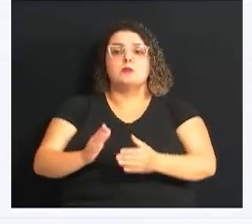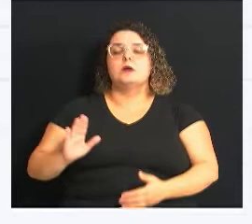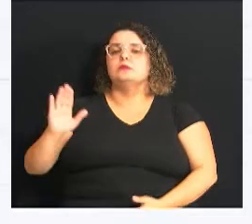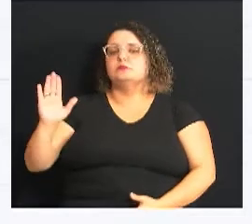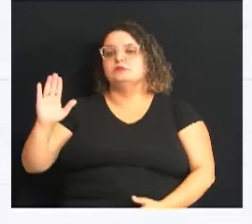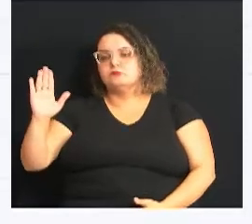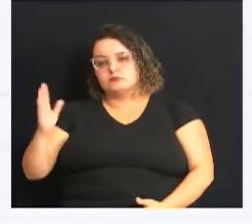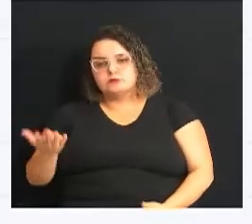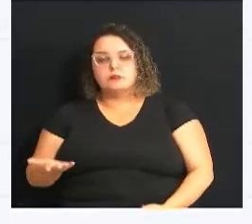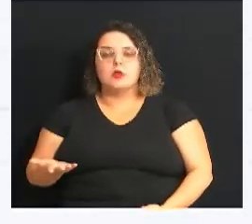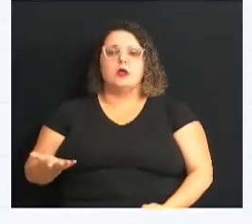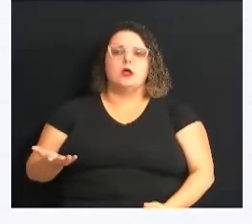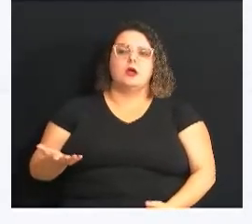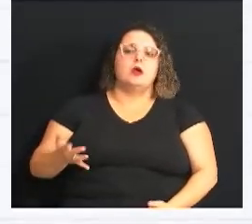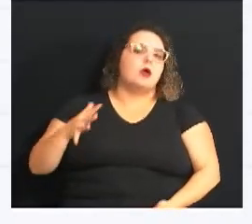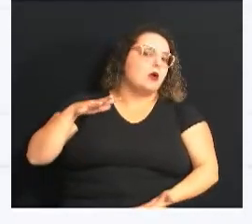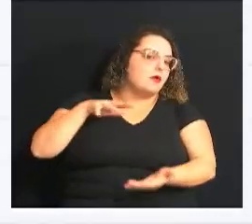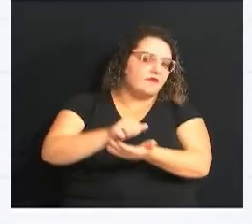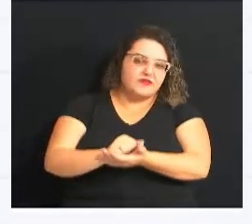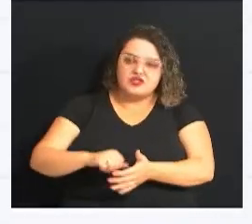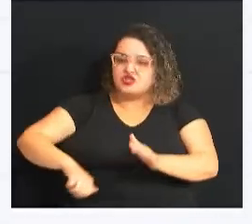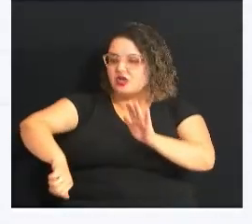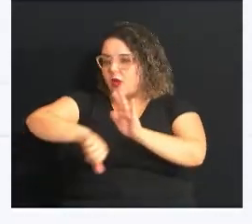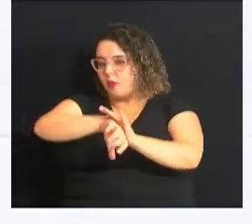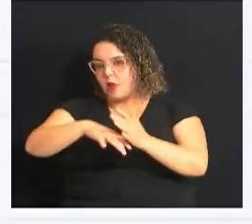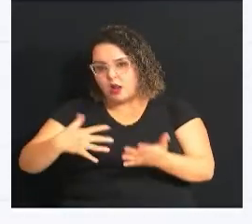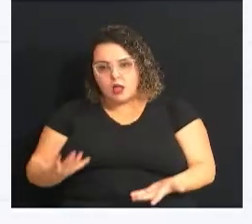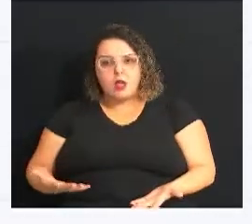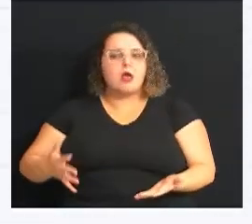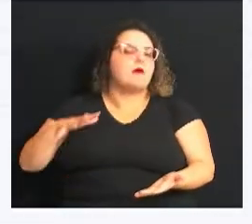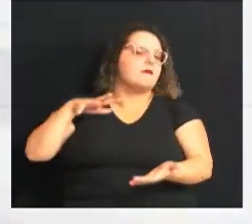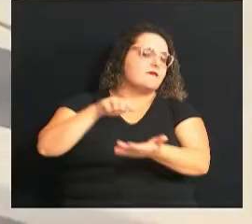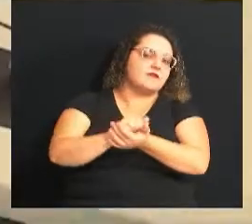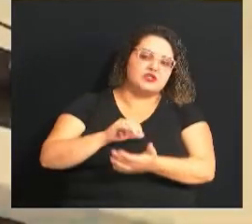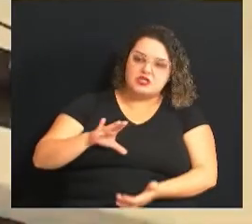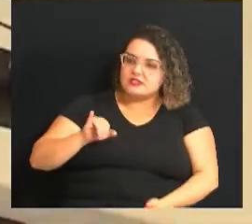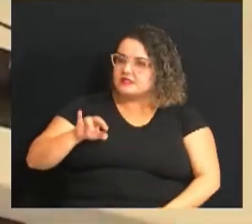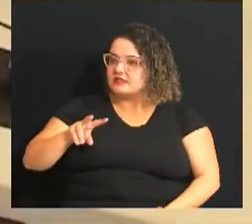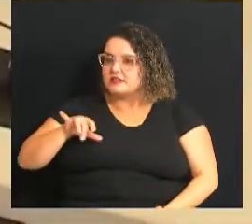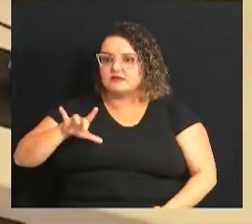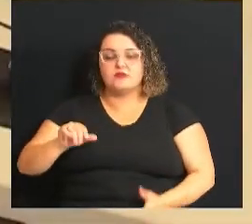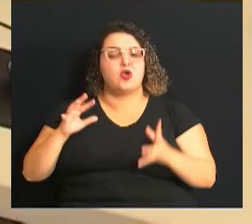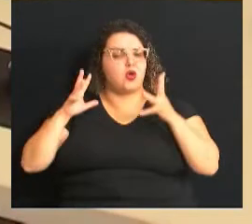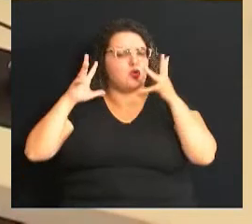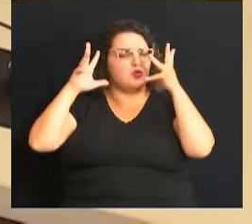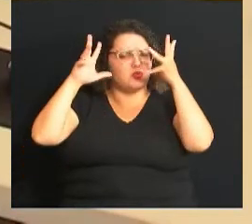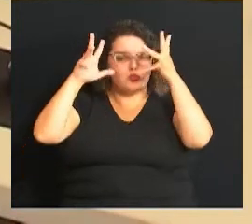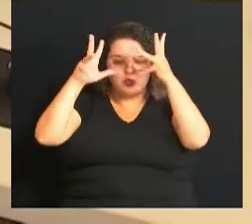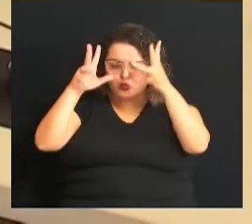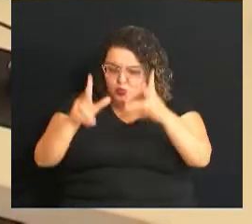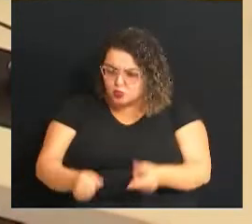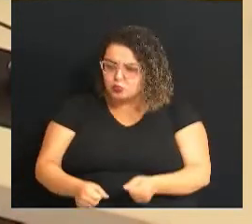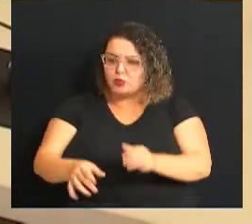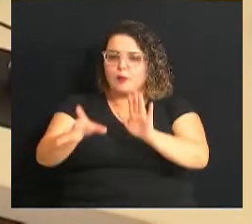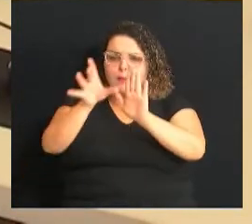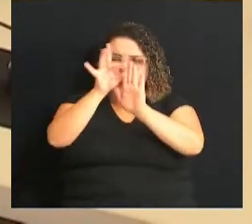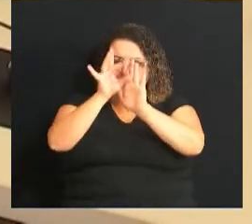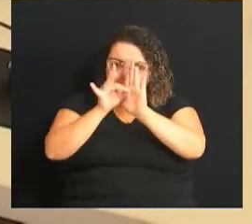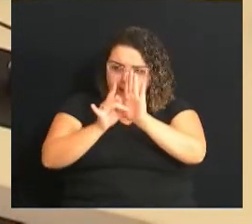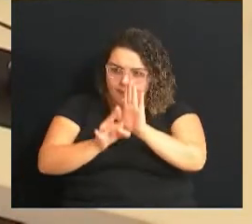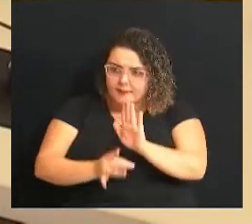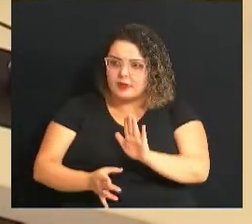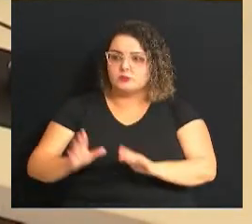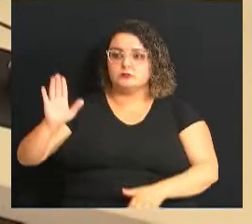contém ficha criminal dos candidatos, ficha civil, todos os dados relacionados ao registro de